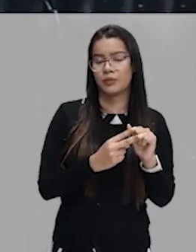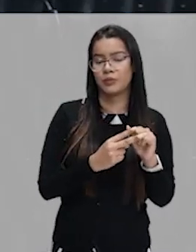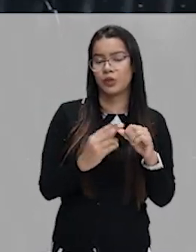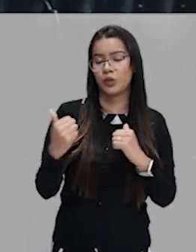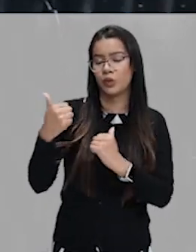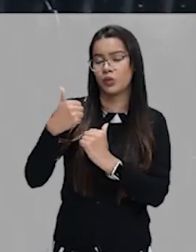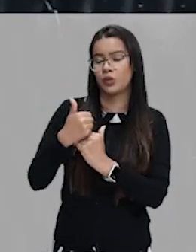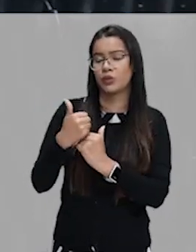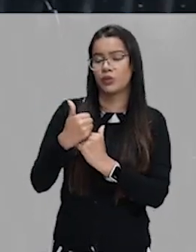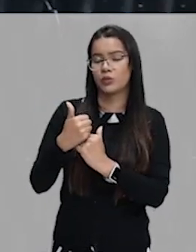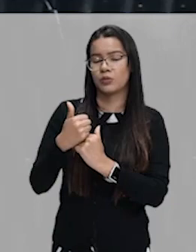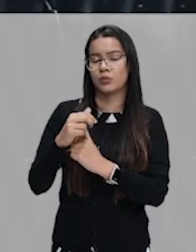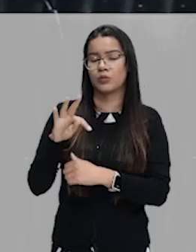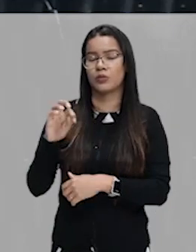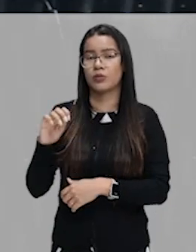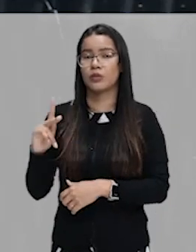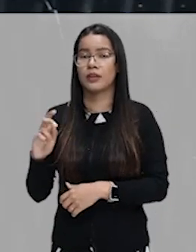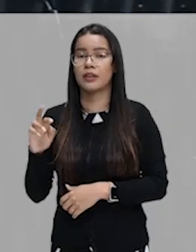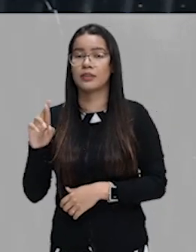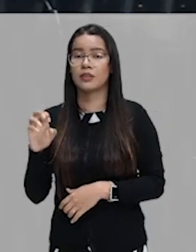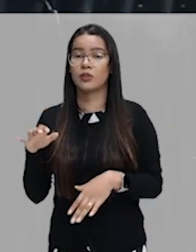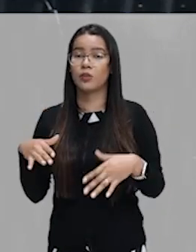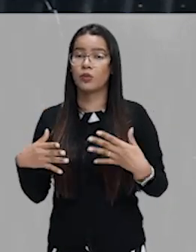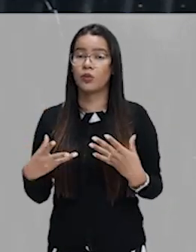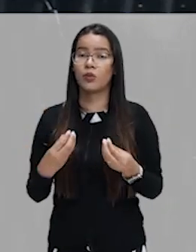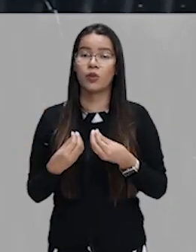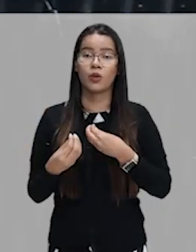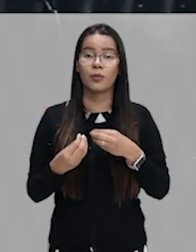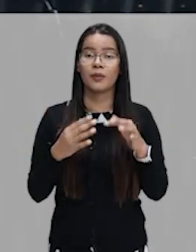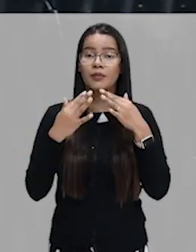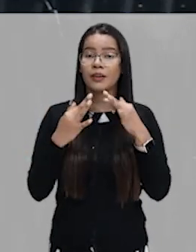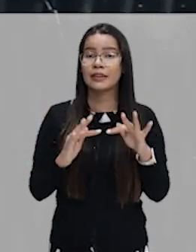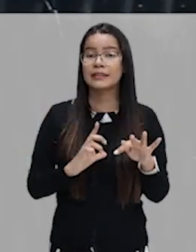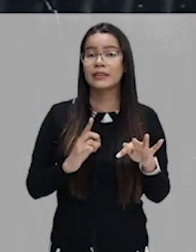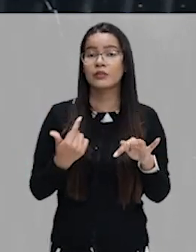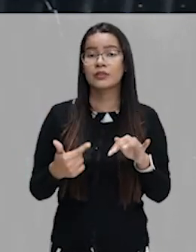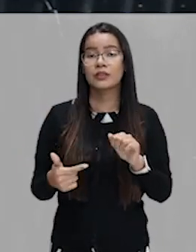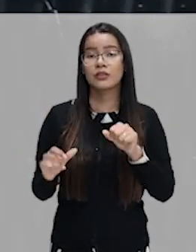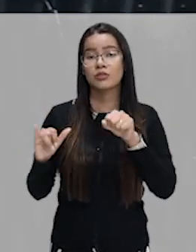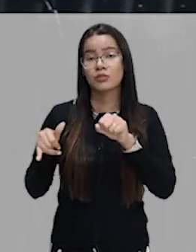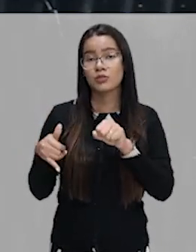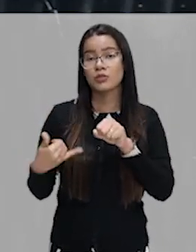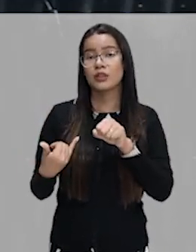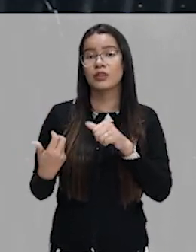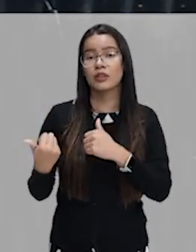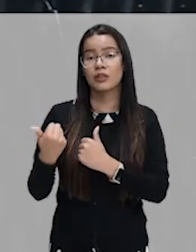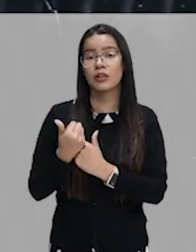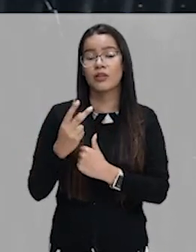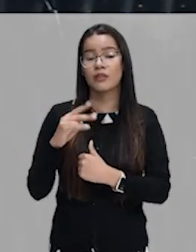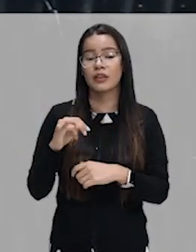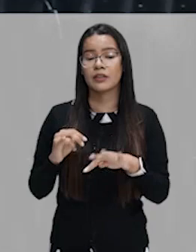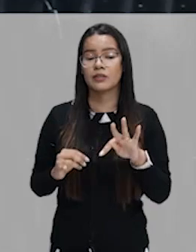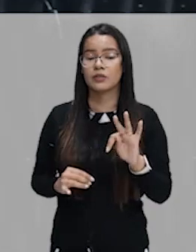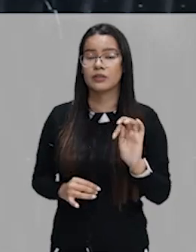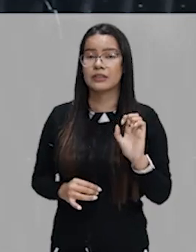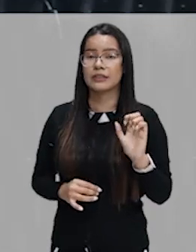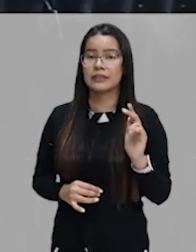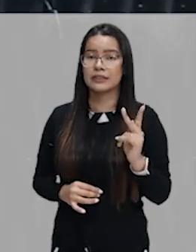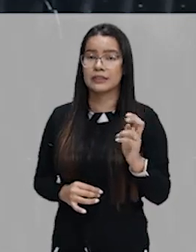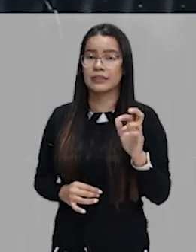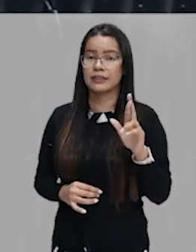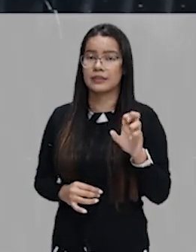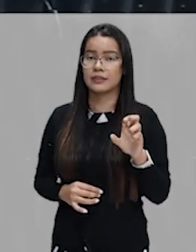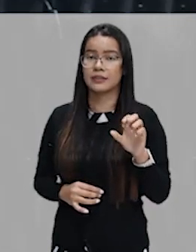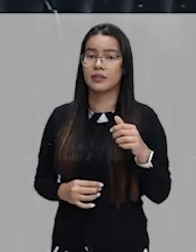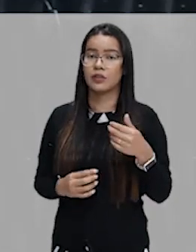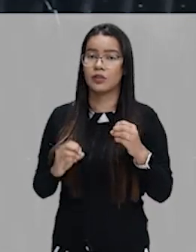frase não tem sujeito, a sua troca vai ser com o there, a primeira parte que compõe esse verbo, que faz essa composição do